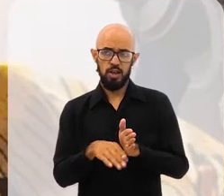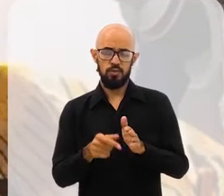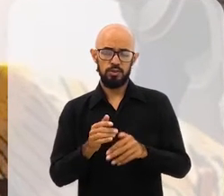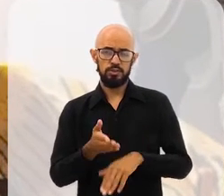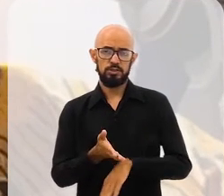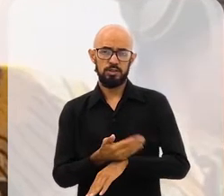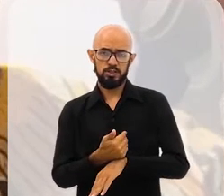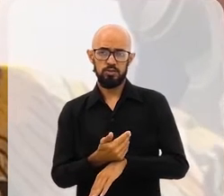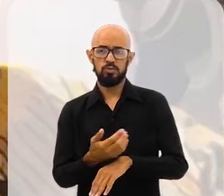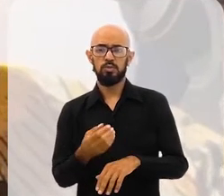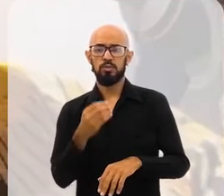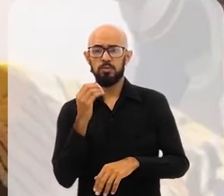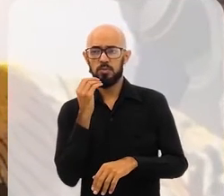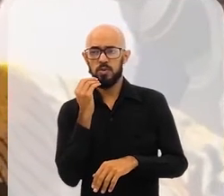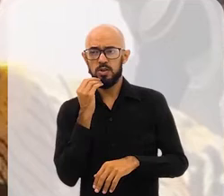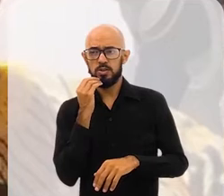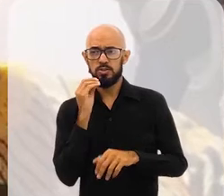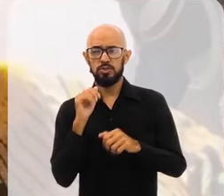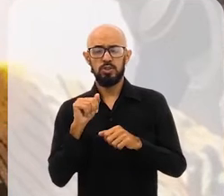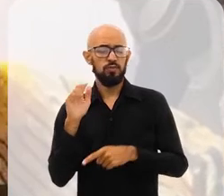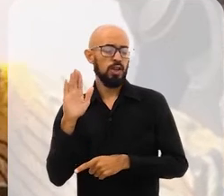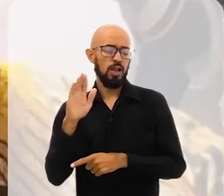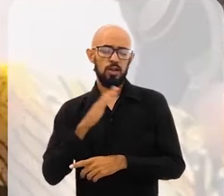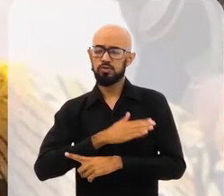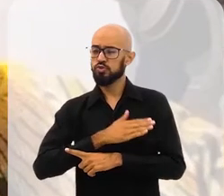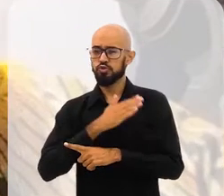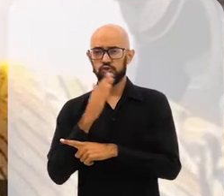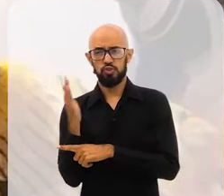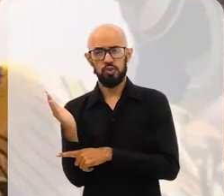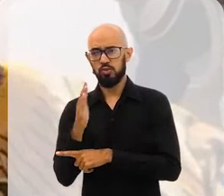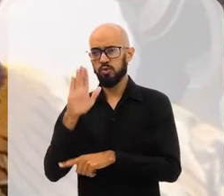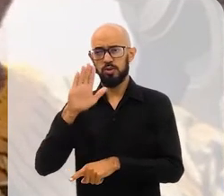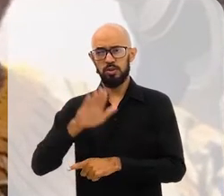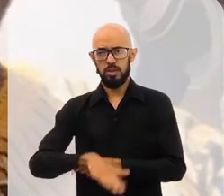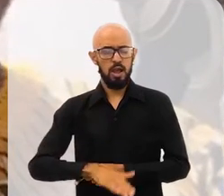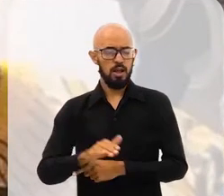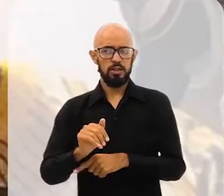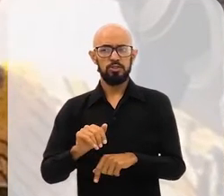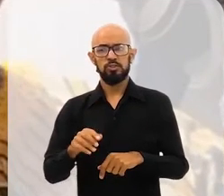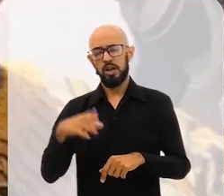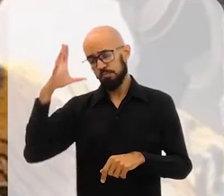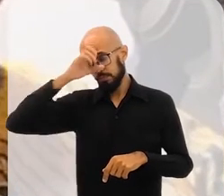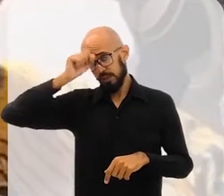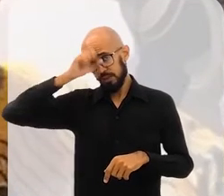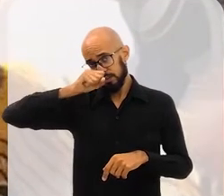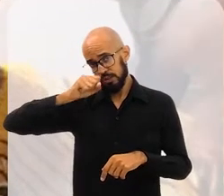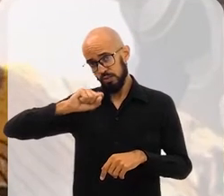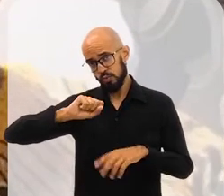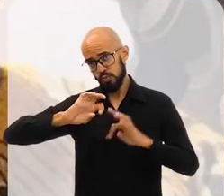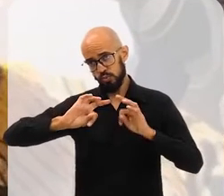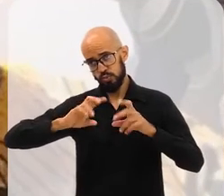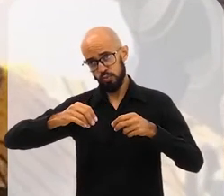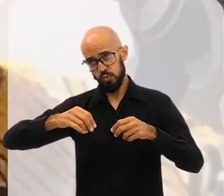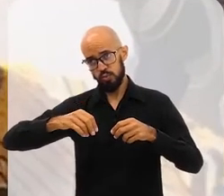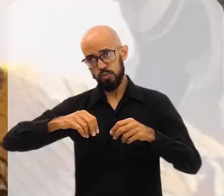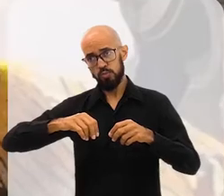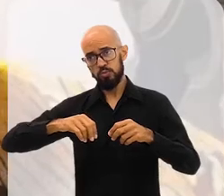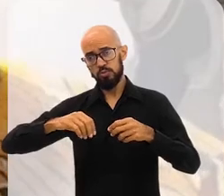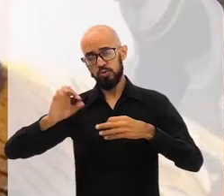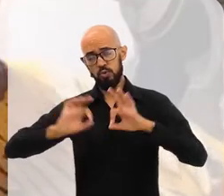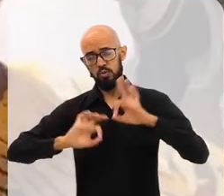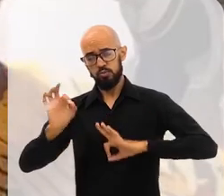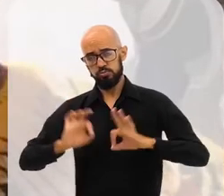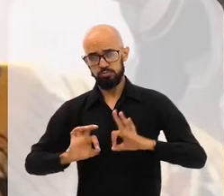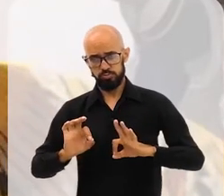cedo e dia passar a tarde é uma parte da tarde aprendendo o processo de